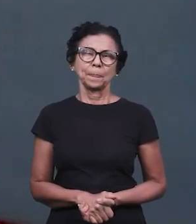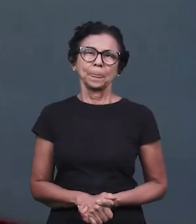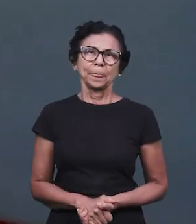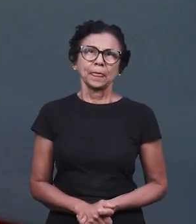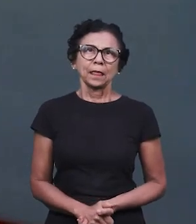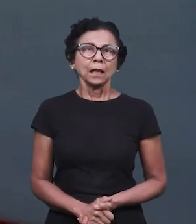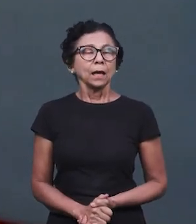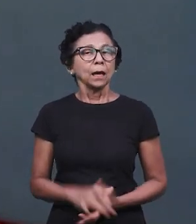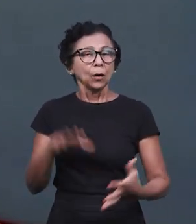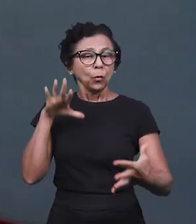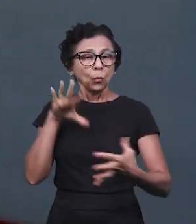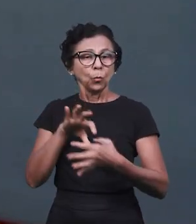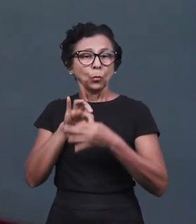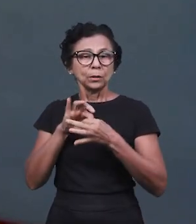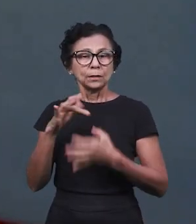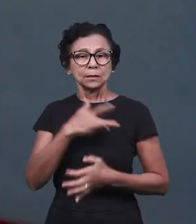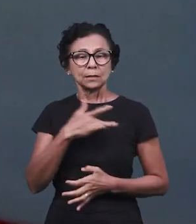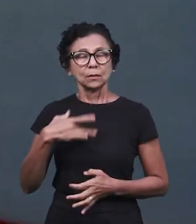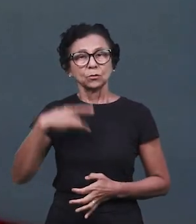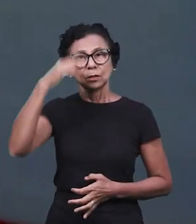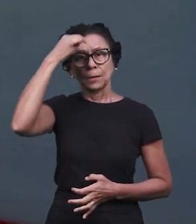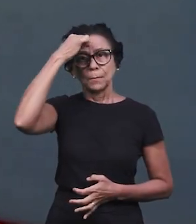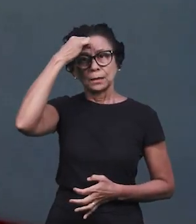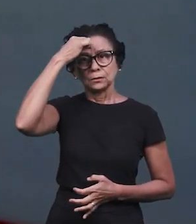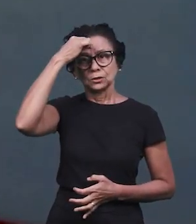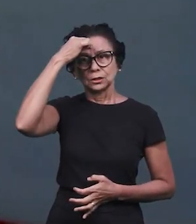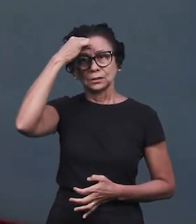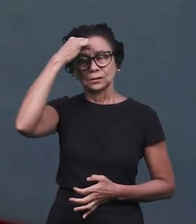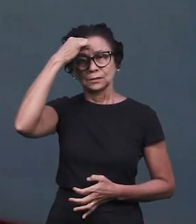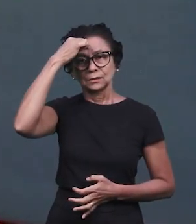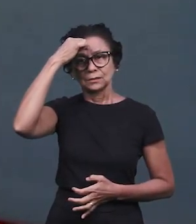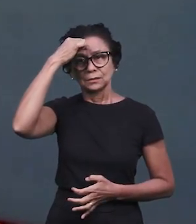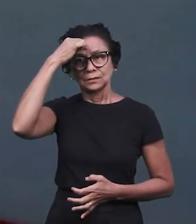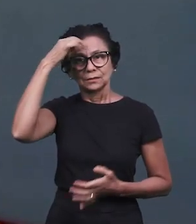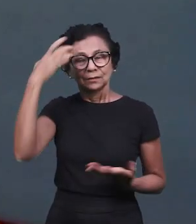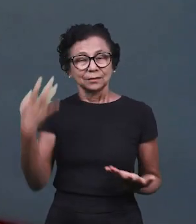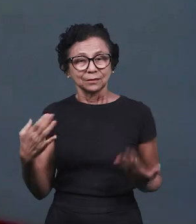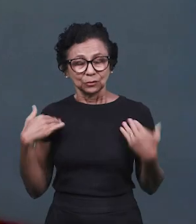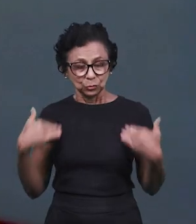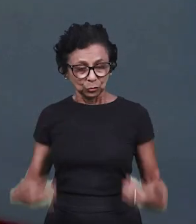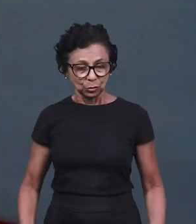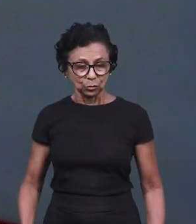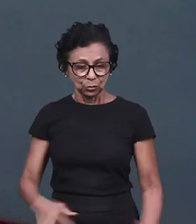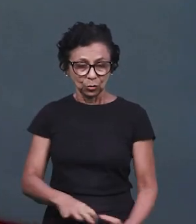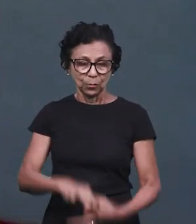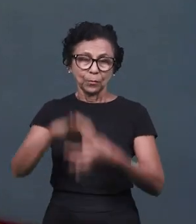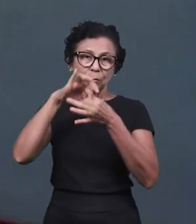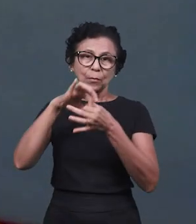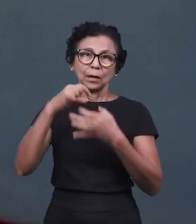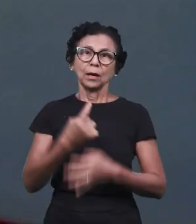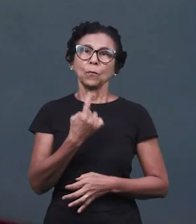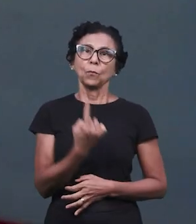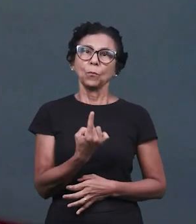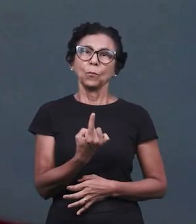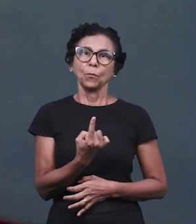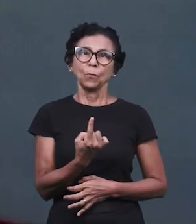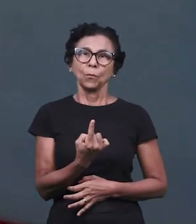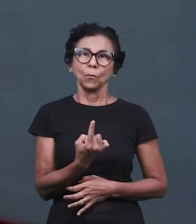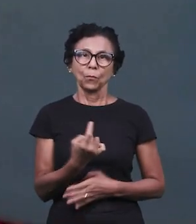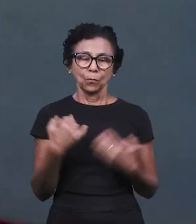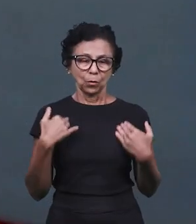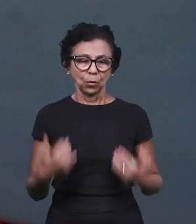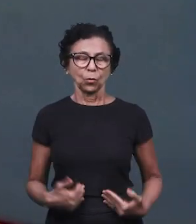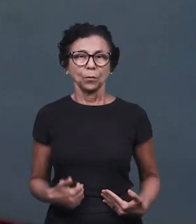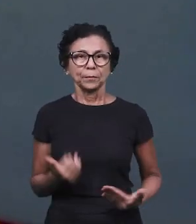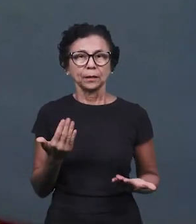saúde física, é uma coisa só, nós somos um, né? Então nós precisamos estar com esse nosso microsistema em equilíbrio. Ele